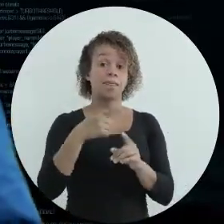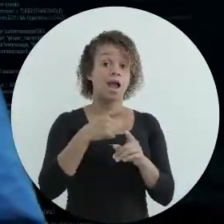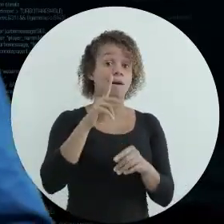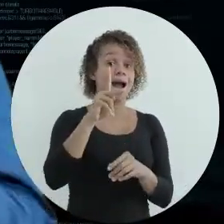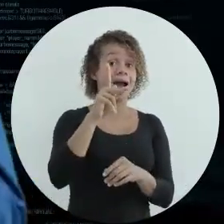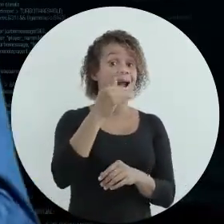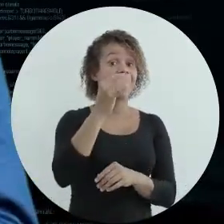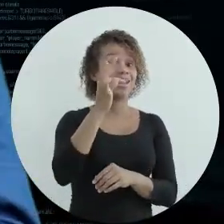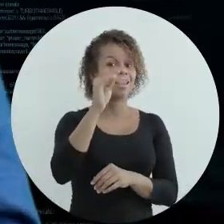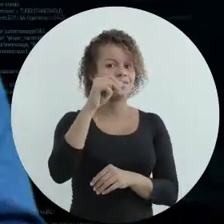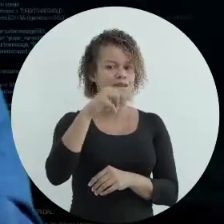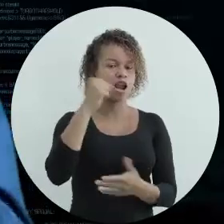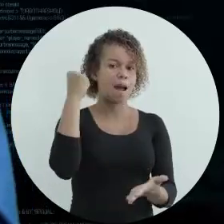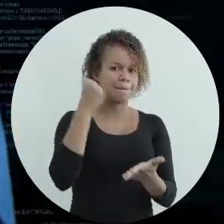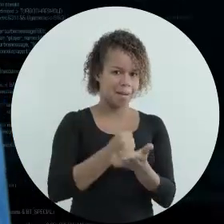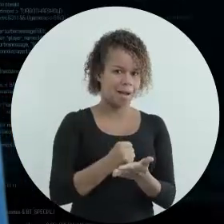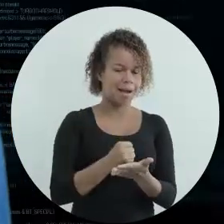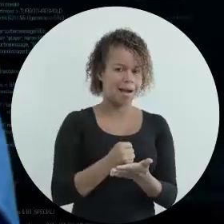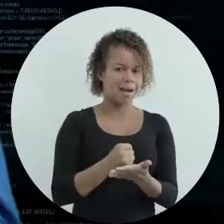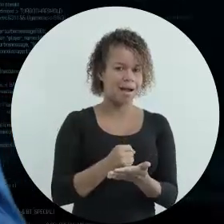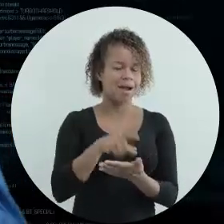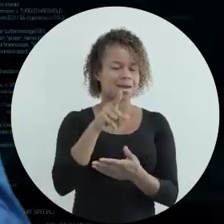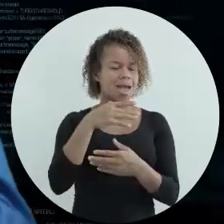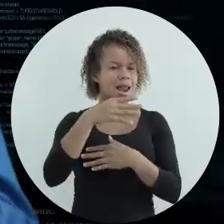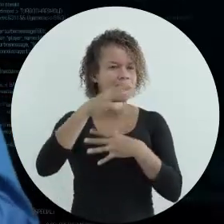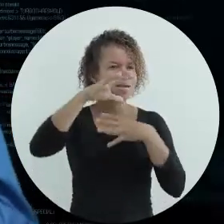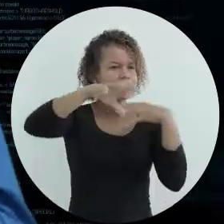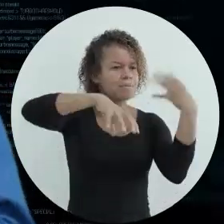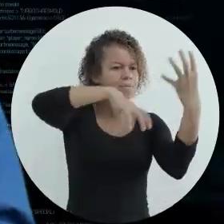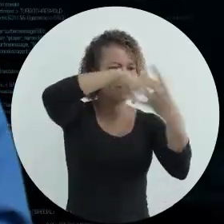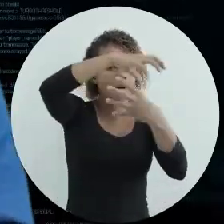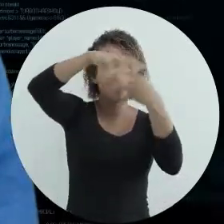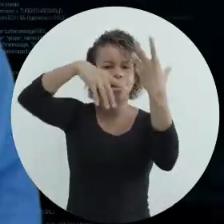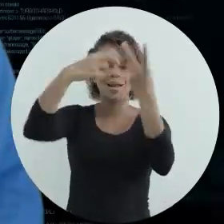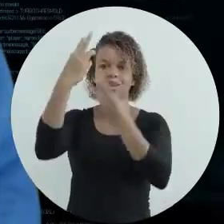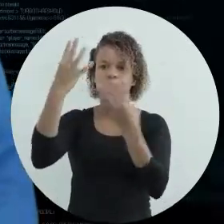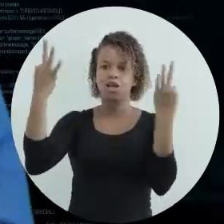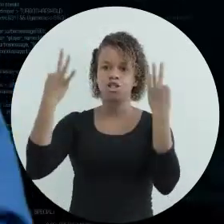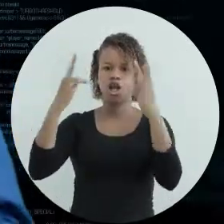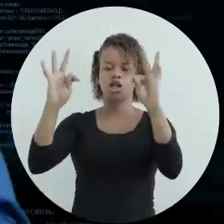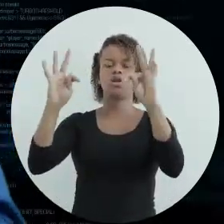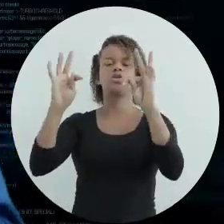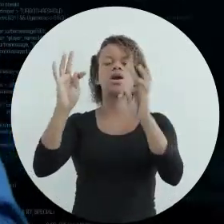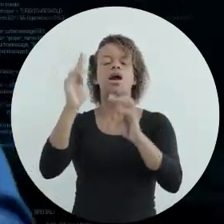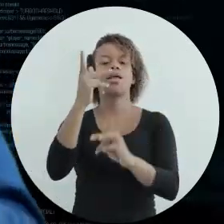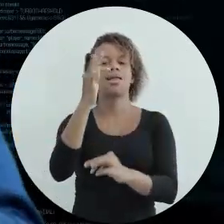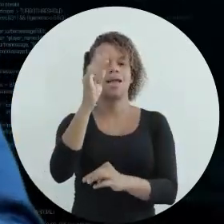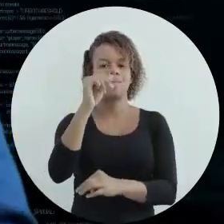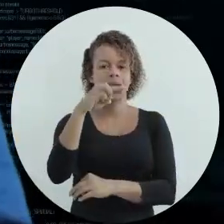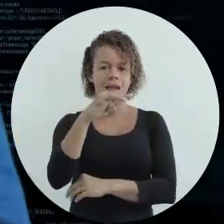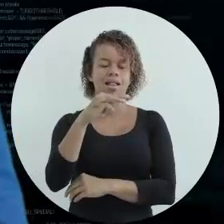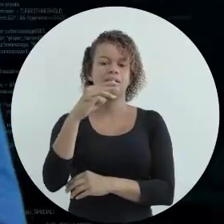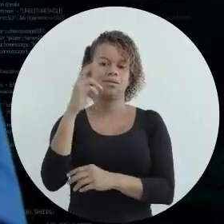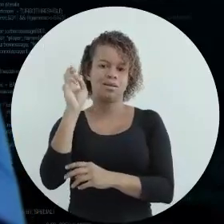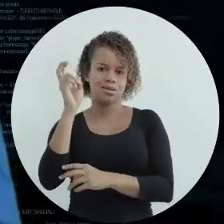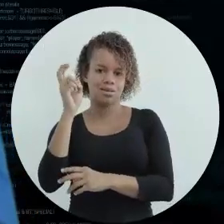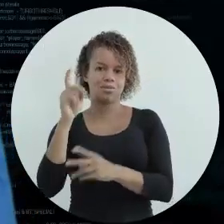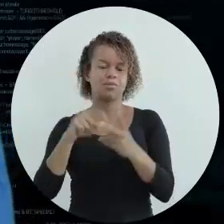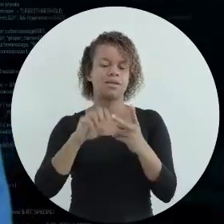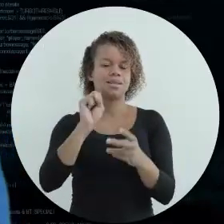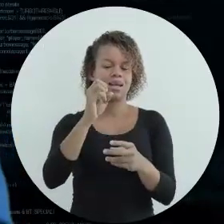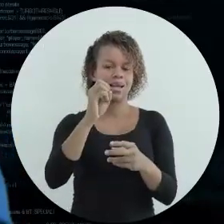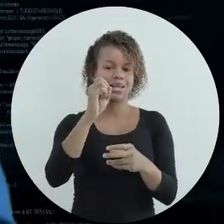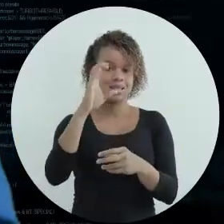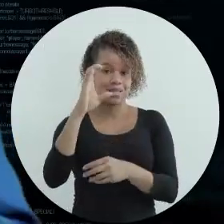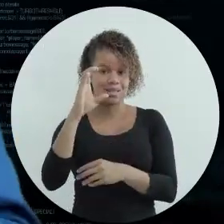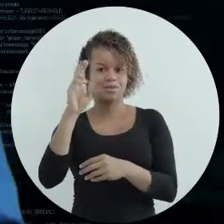e ele engloba 3 tecnologias. O próprio HTML, que está na sua versão 5. O CSS, que está na versão 3, e a